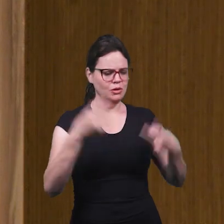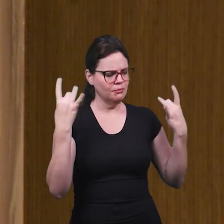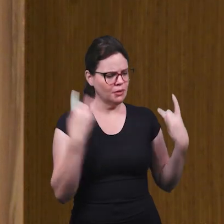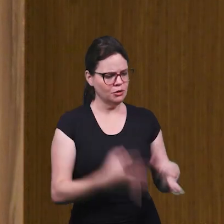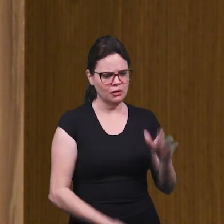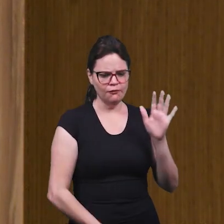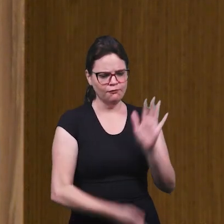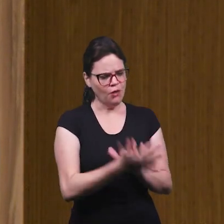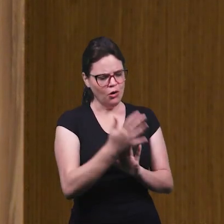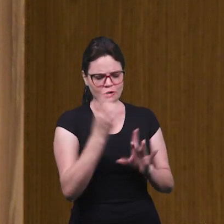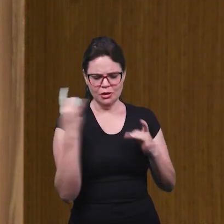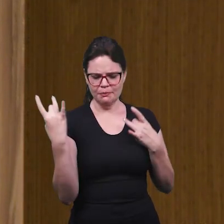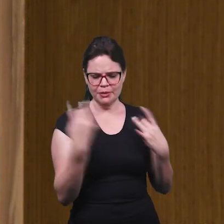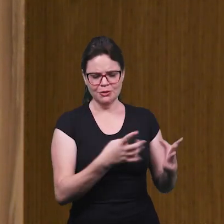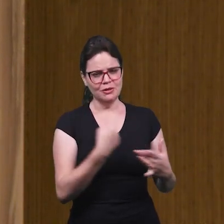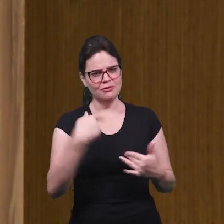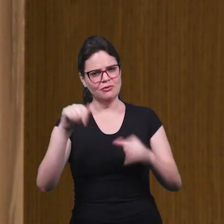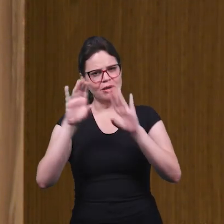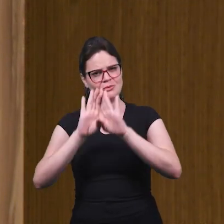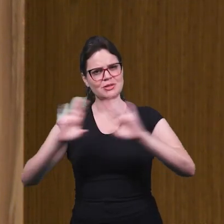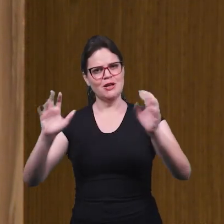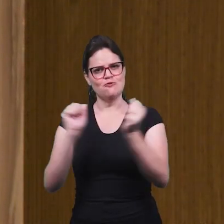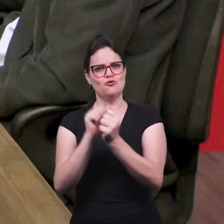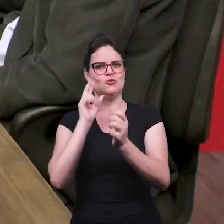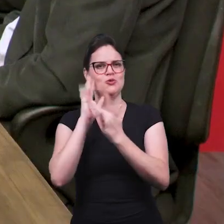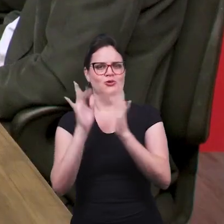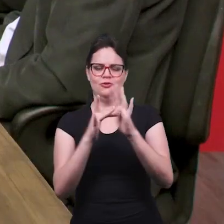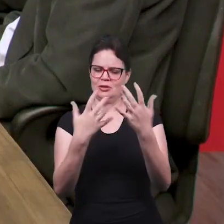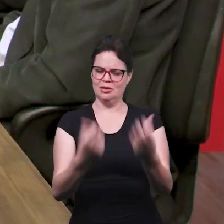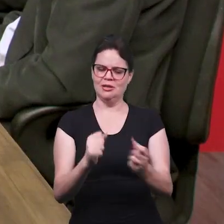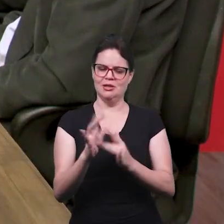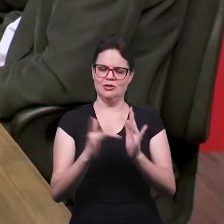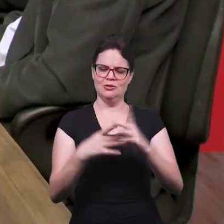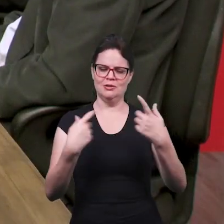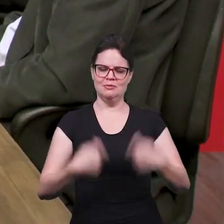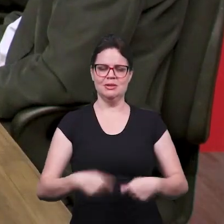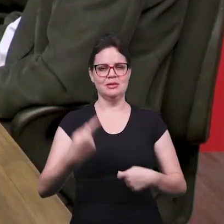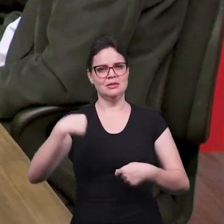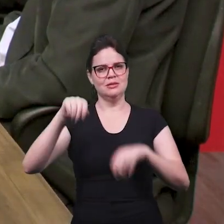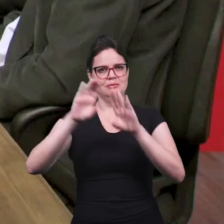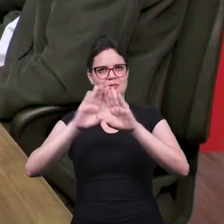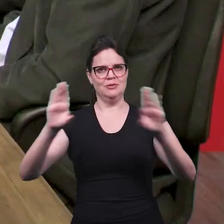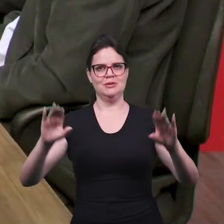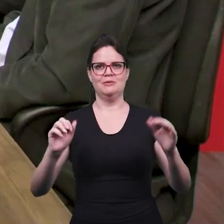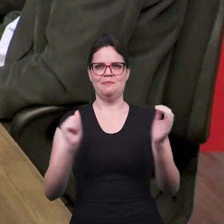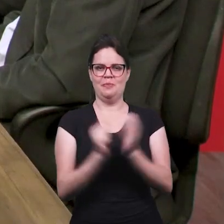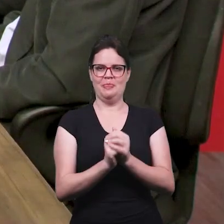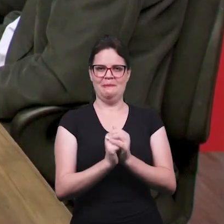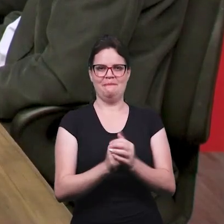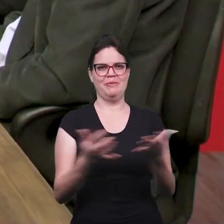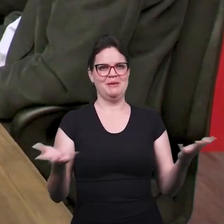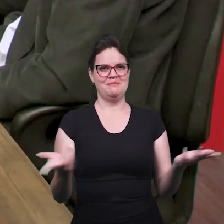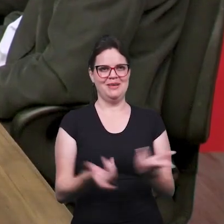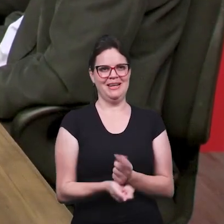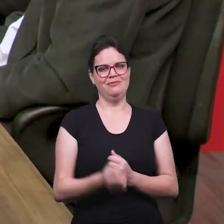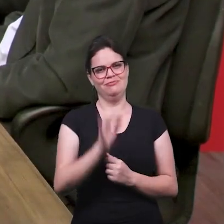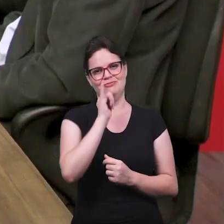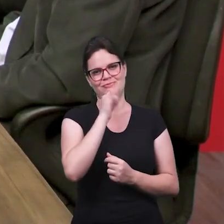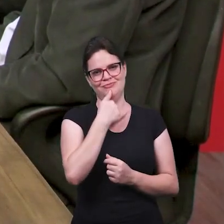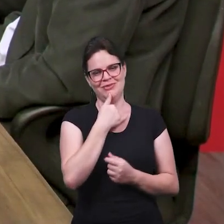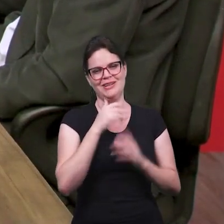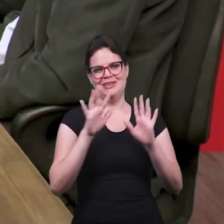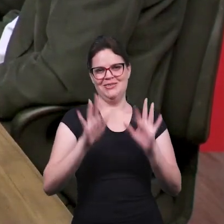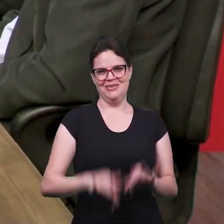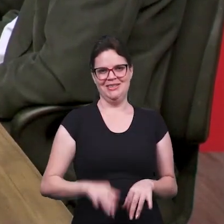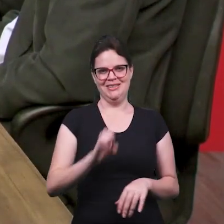com o Senhor nas bodas do Cordeiro. Maravilha, né? Acho que, infelizmente, chegamos ao final do episódio, poderíamos